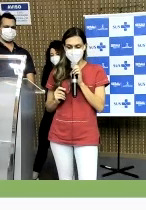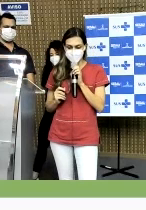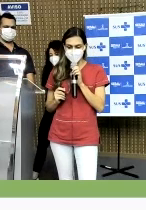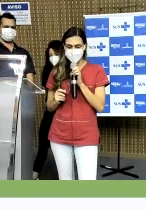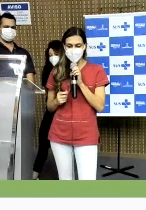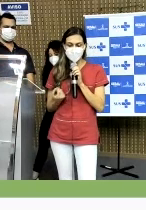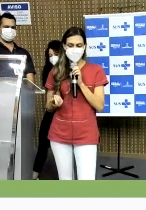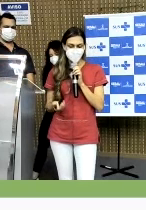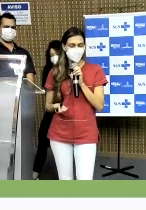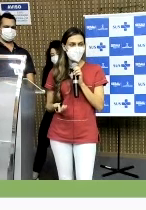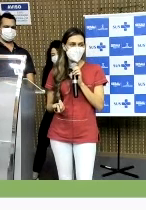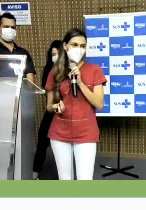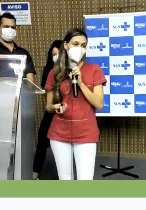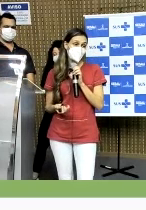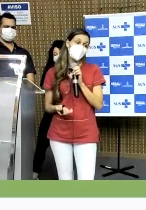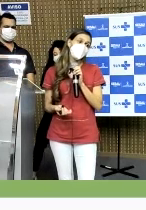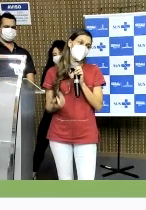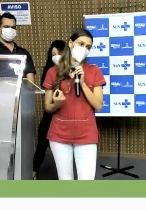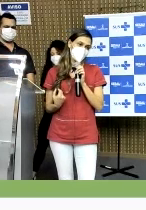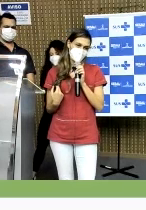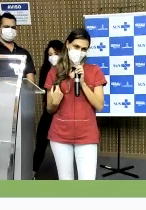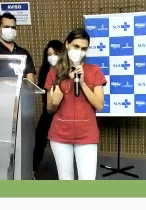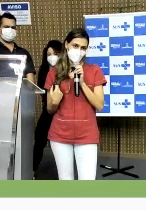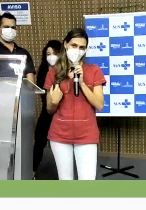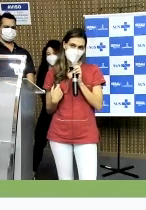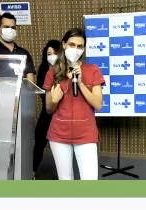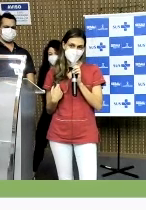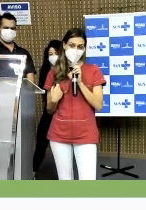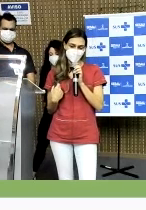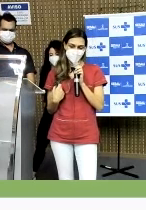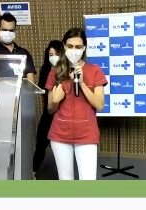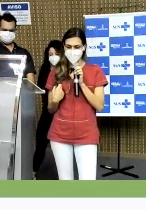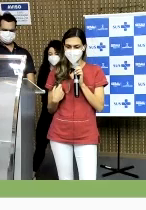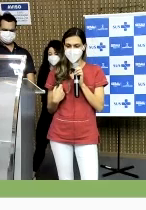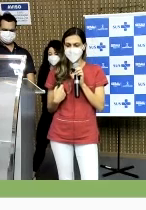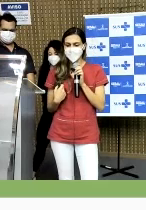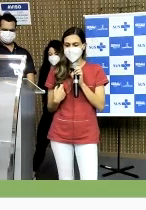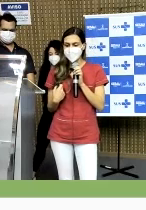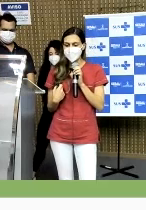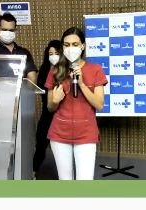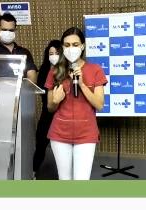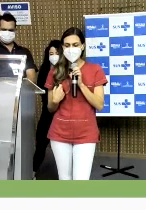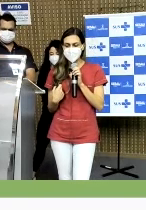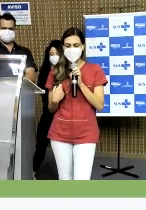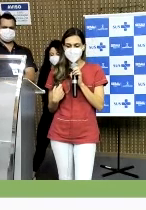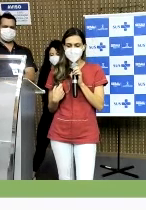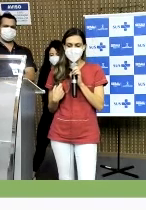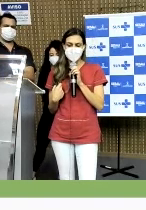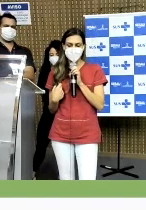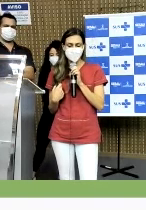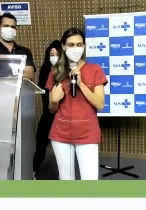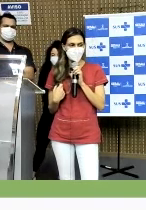serem desenvolvidas. Então, avaliação do pé diabético e retornar ao hiperdia, né? A gente acabou perdendo o hiperdia. Recursos necessários